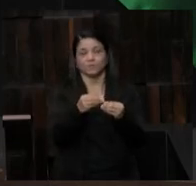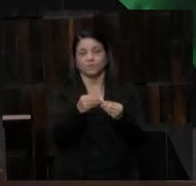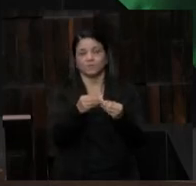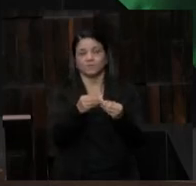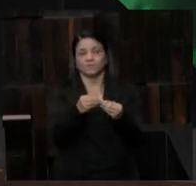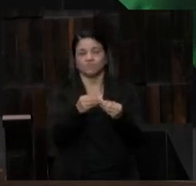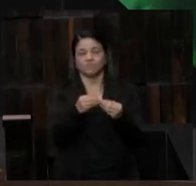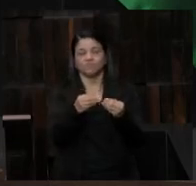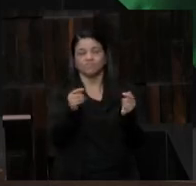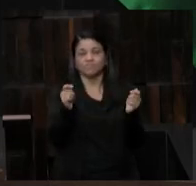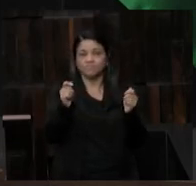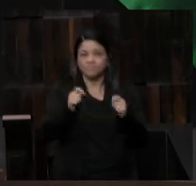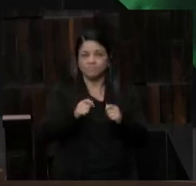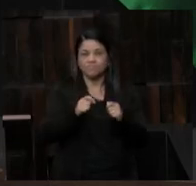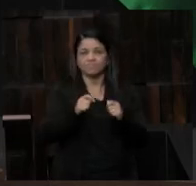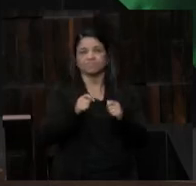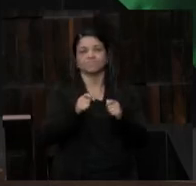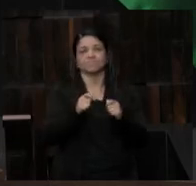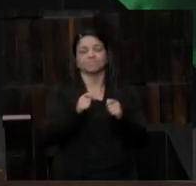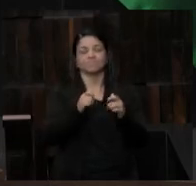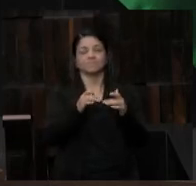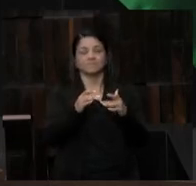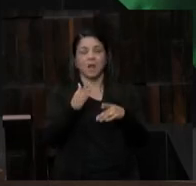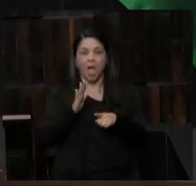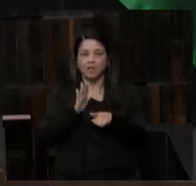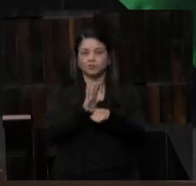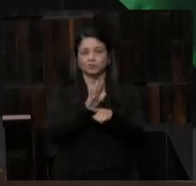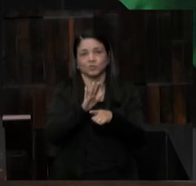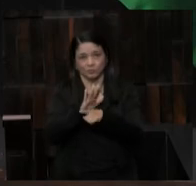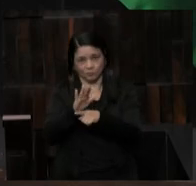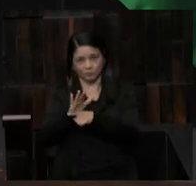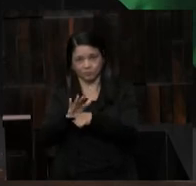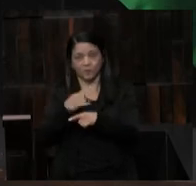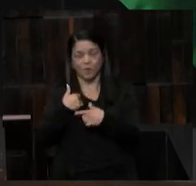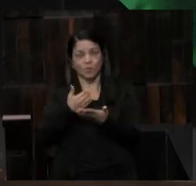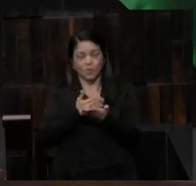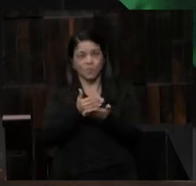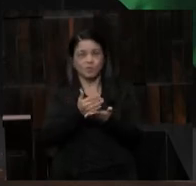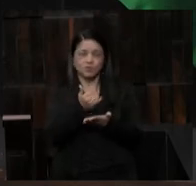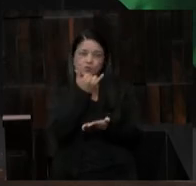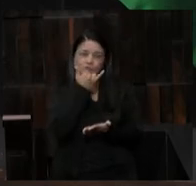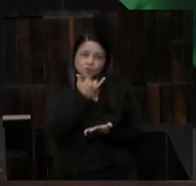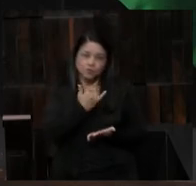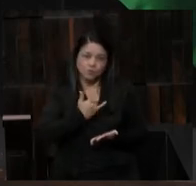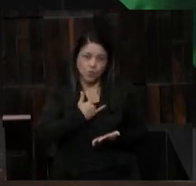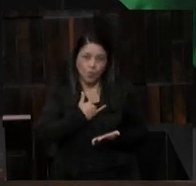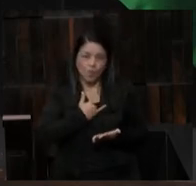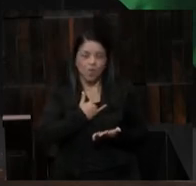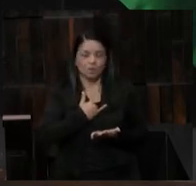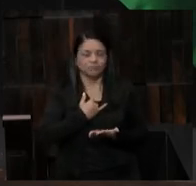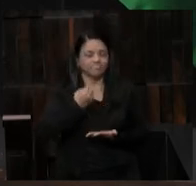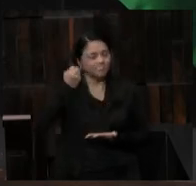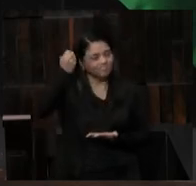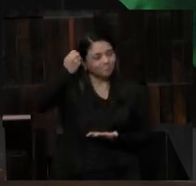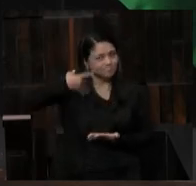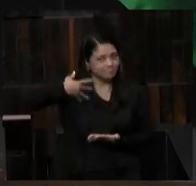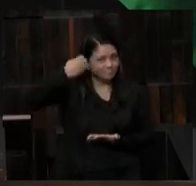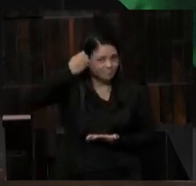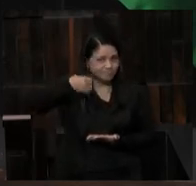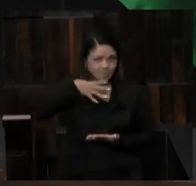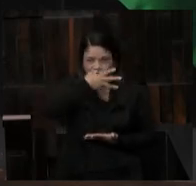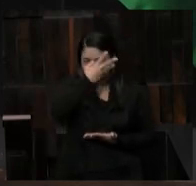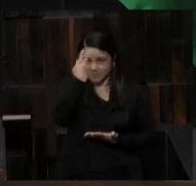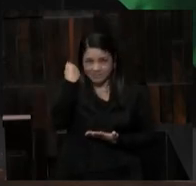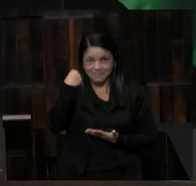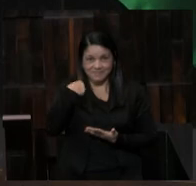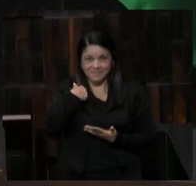que vocês possam contar sempre comigo. Eu, no início, eu quero até pedir desculpas, porque eu não fiz a minha autodescrição. Eu